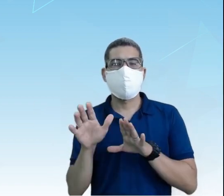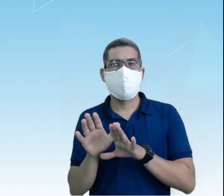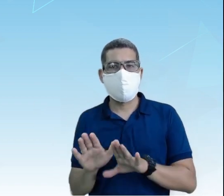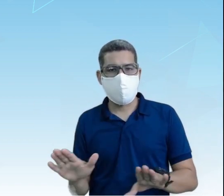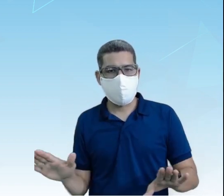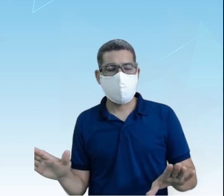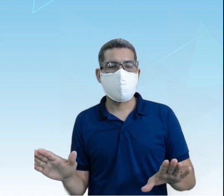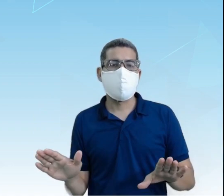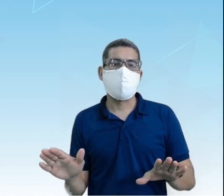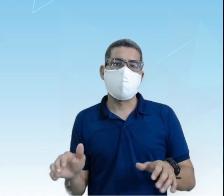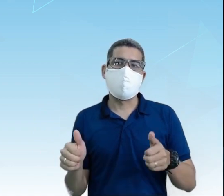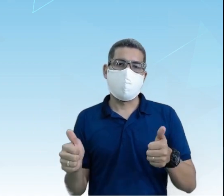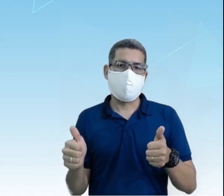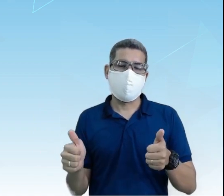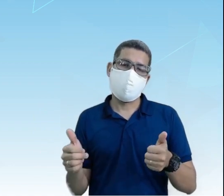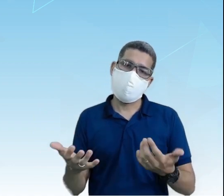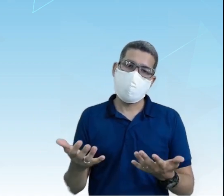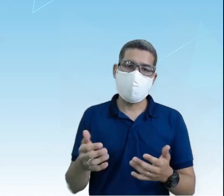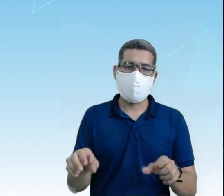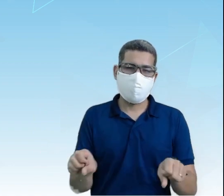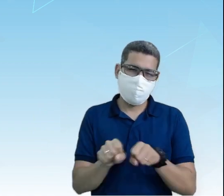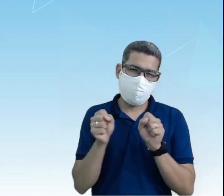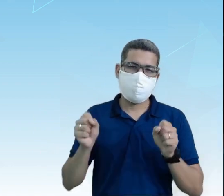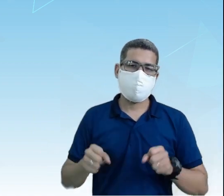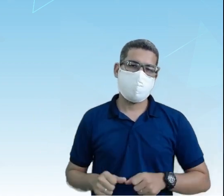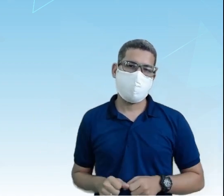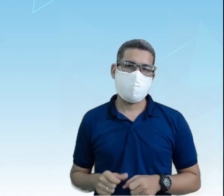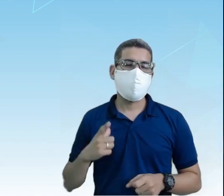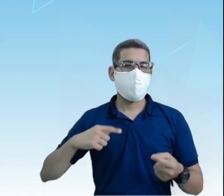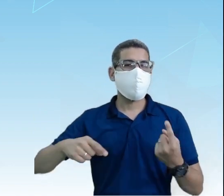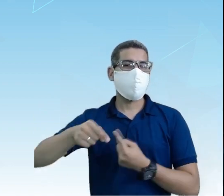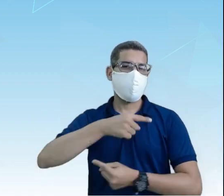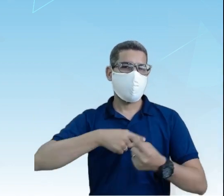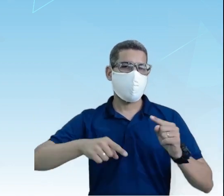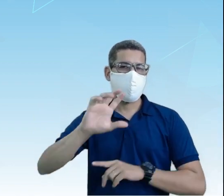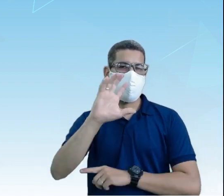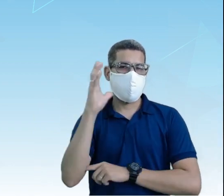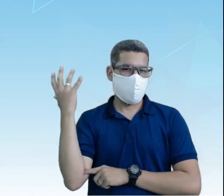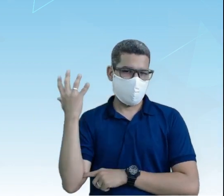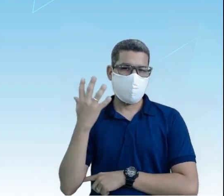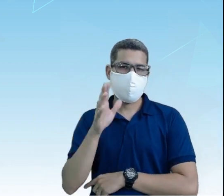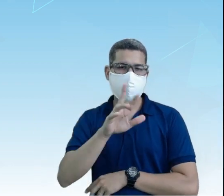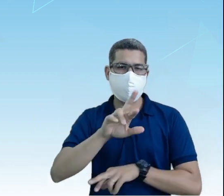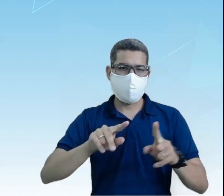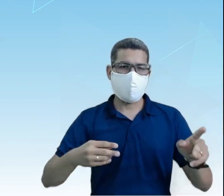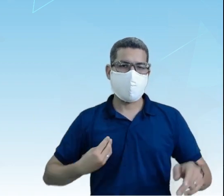são harmônicas e desarmônicas. Essas são as relações ecológicas dos seres